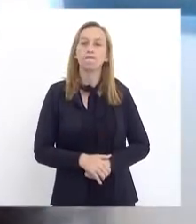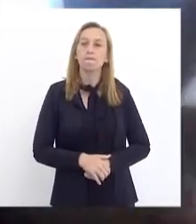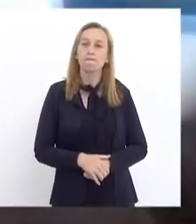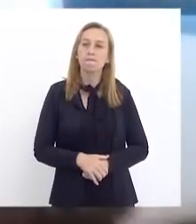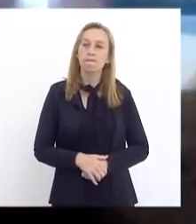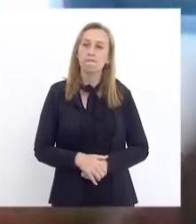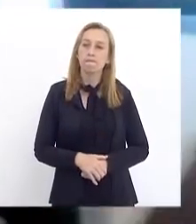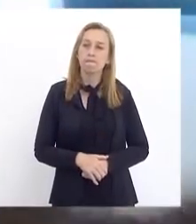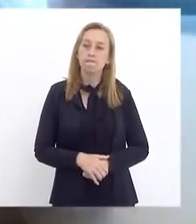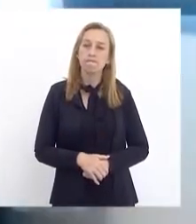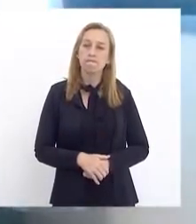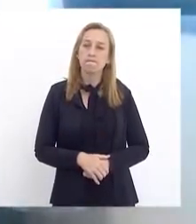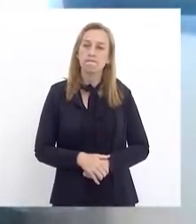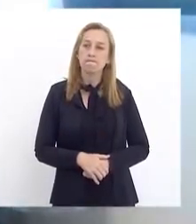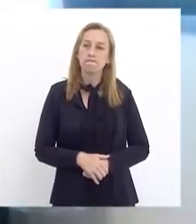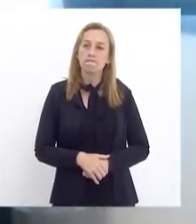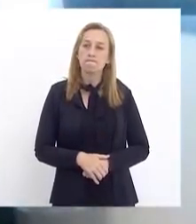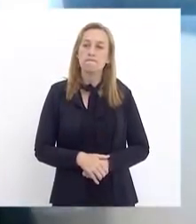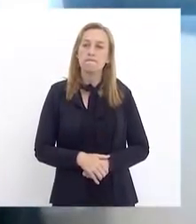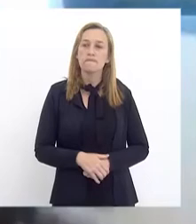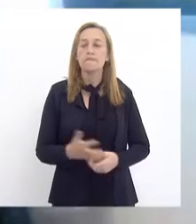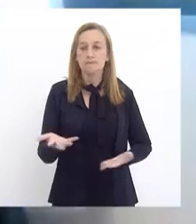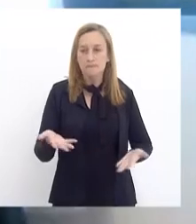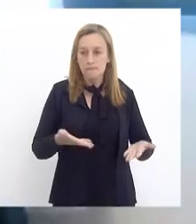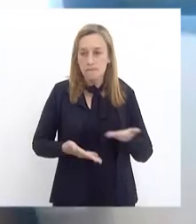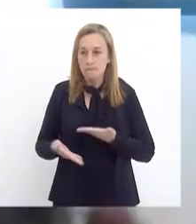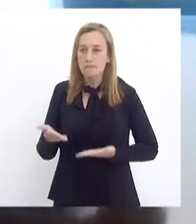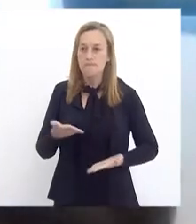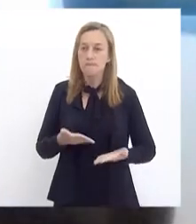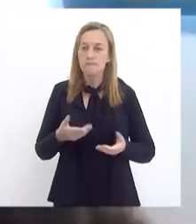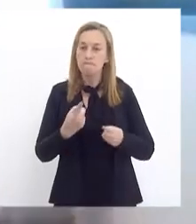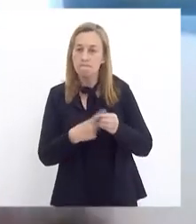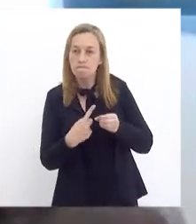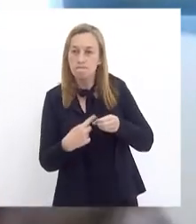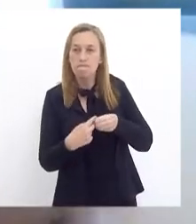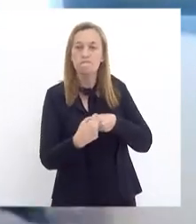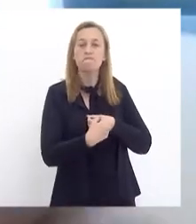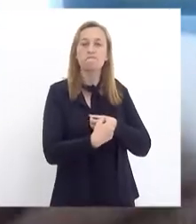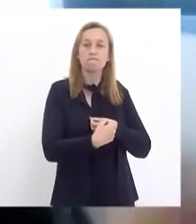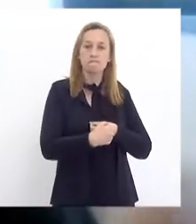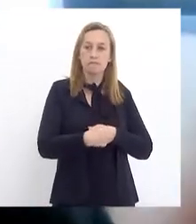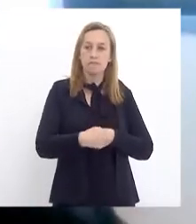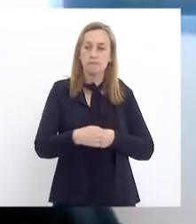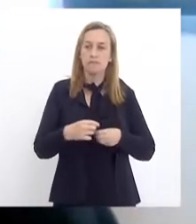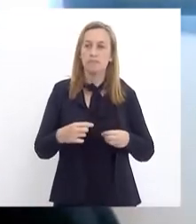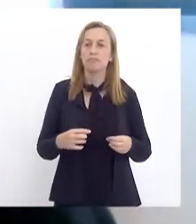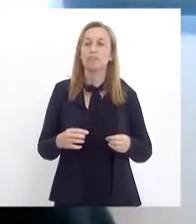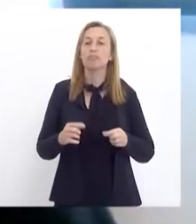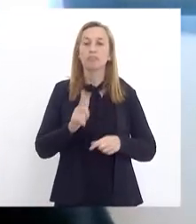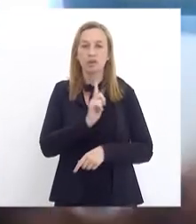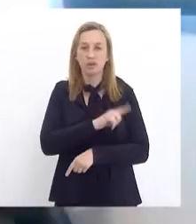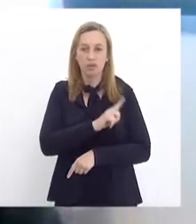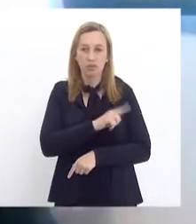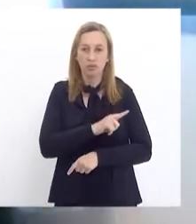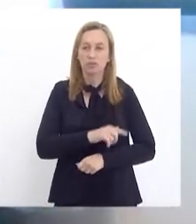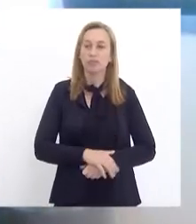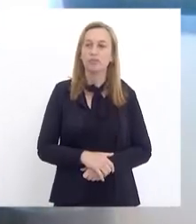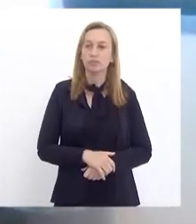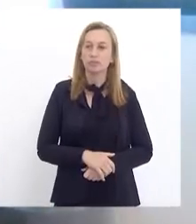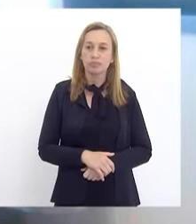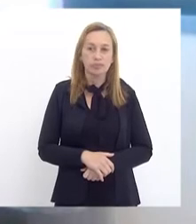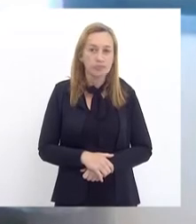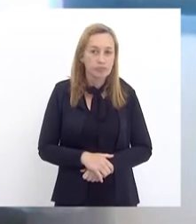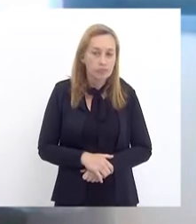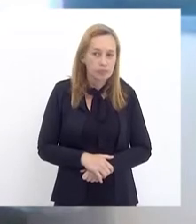com o fato de partilharem com o município a municipalização da gestão, que é uma coisa que a